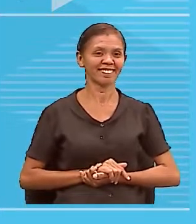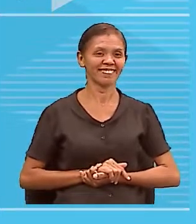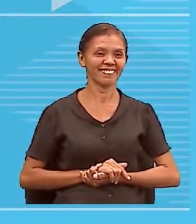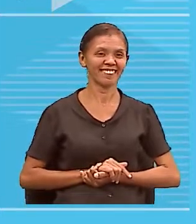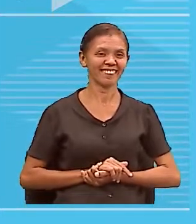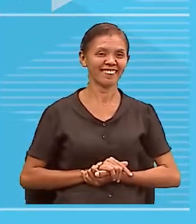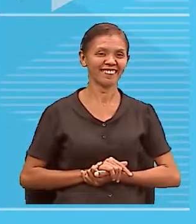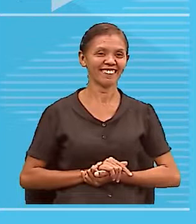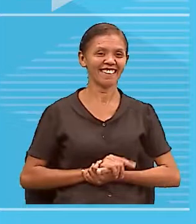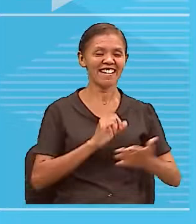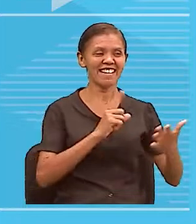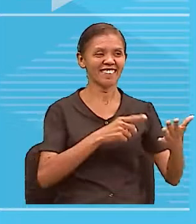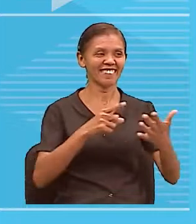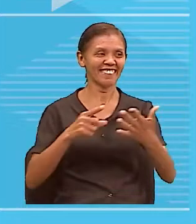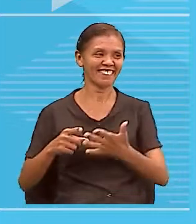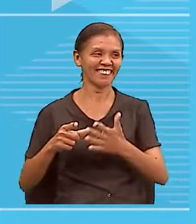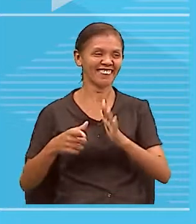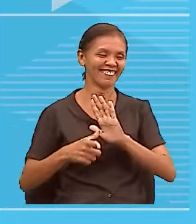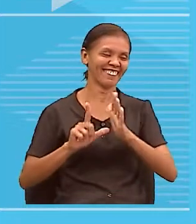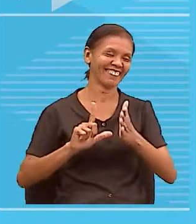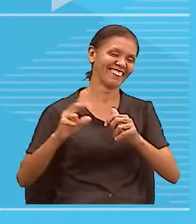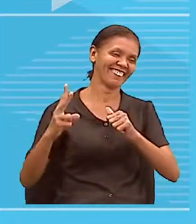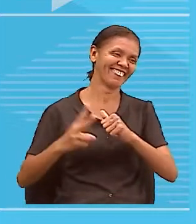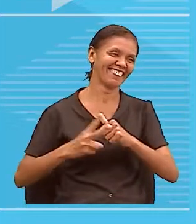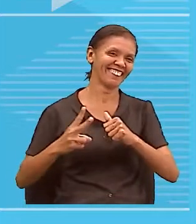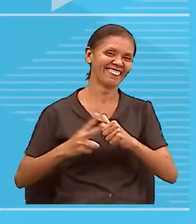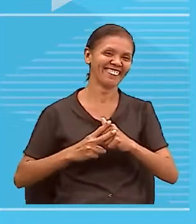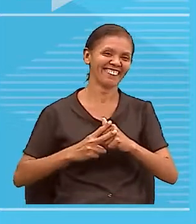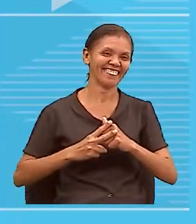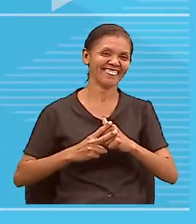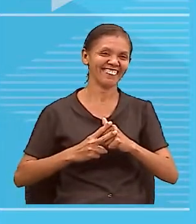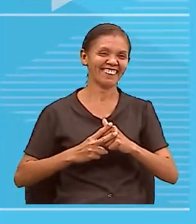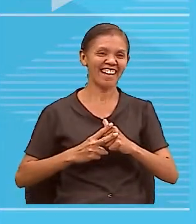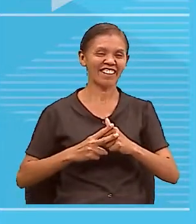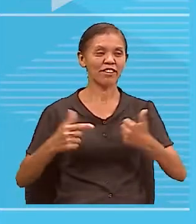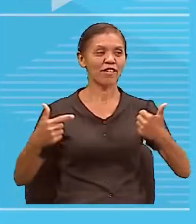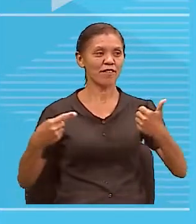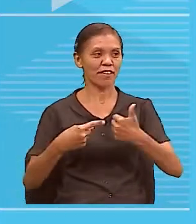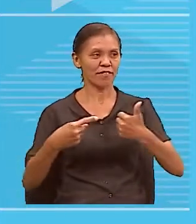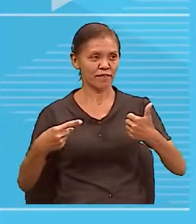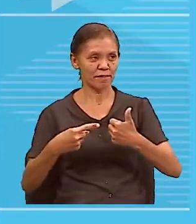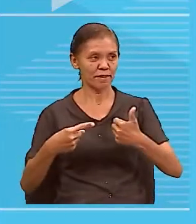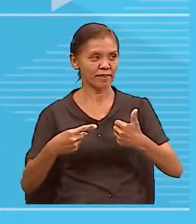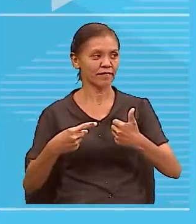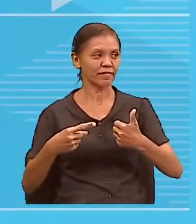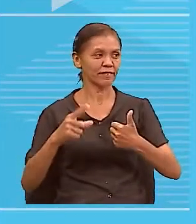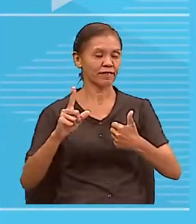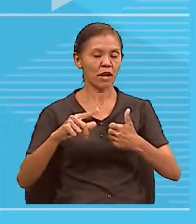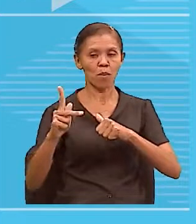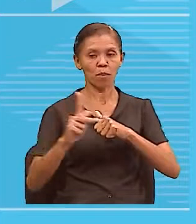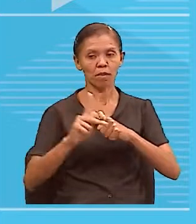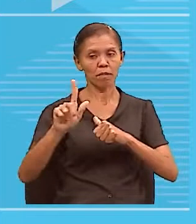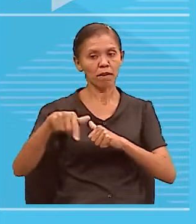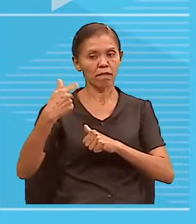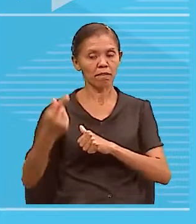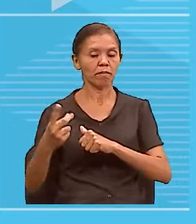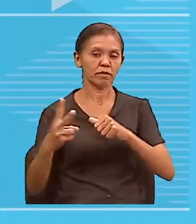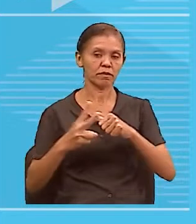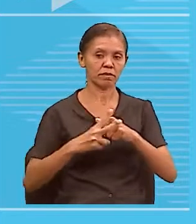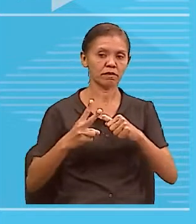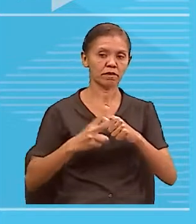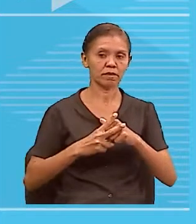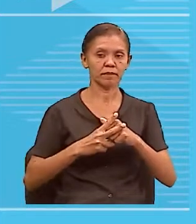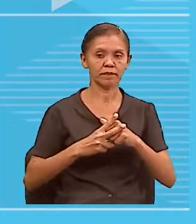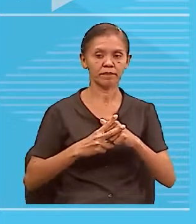agora quando é imperativo afirmativo o afirmativo o pronome vai depois do verbo